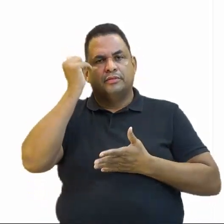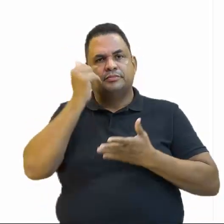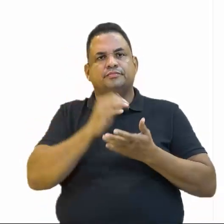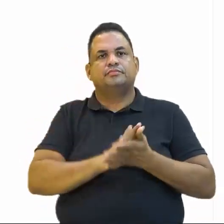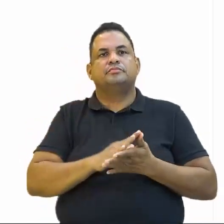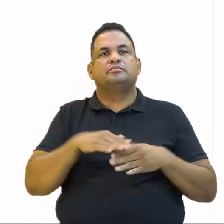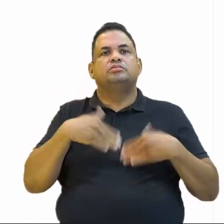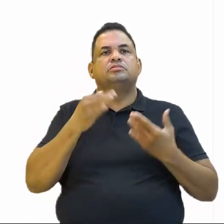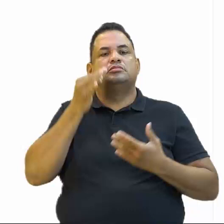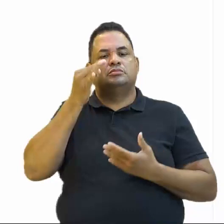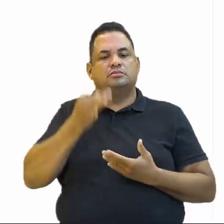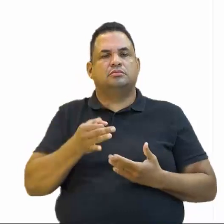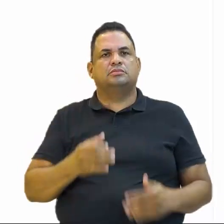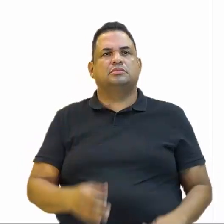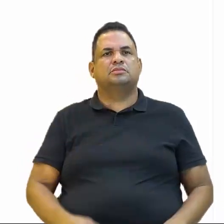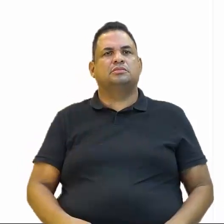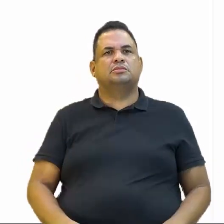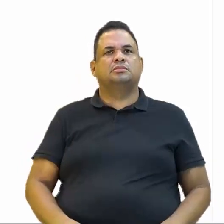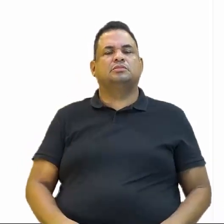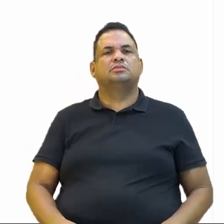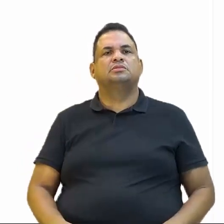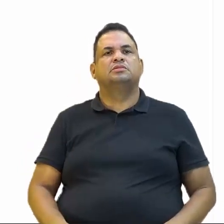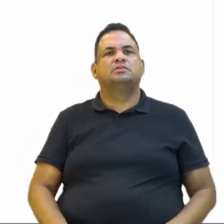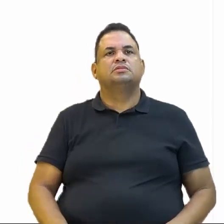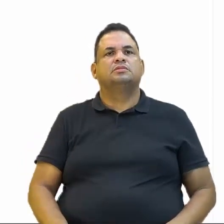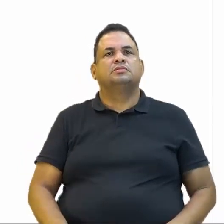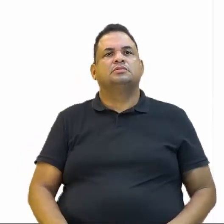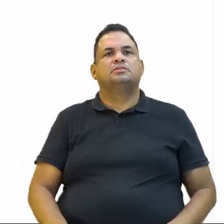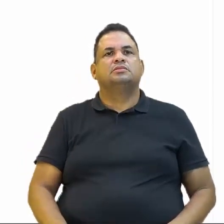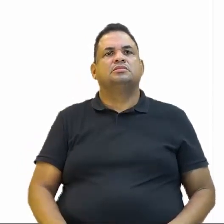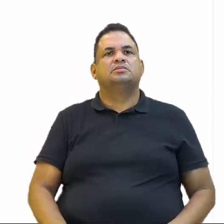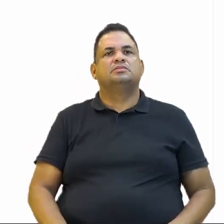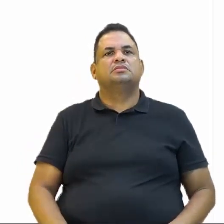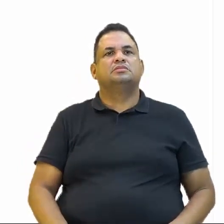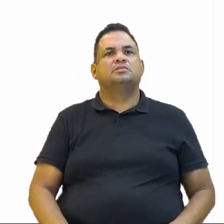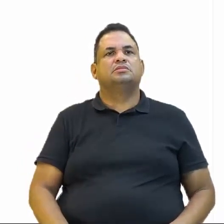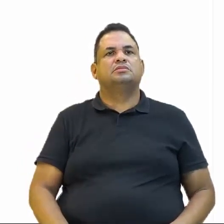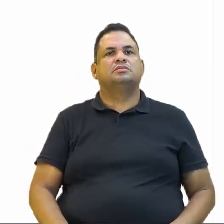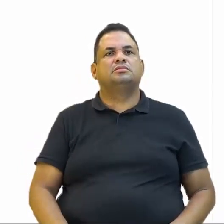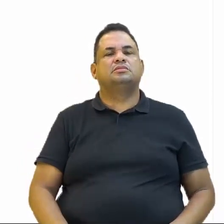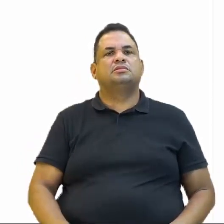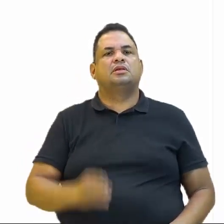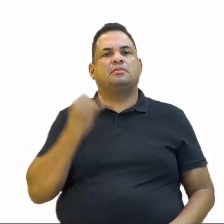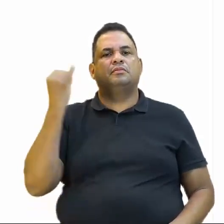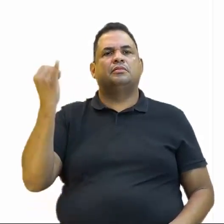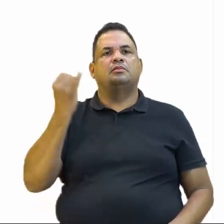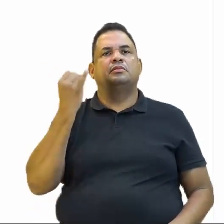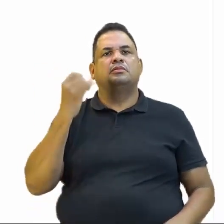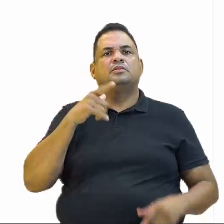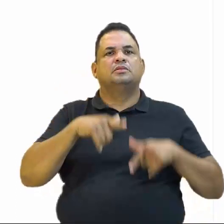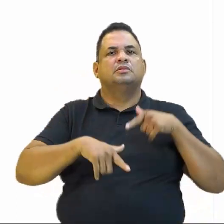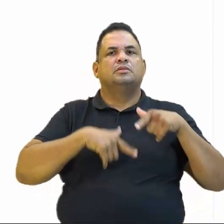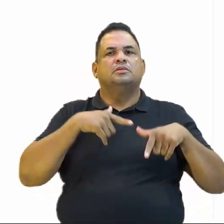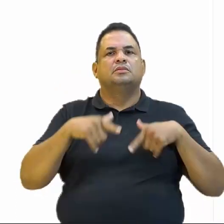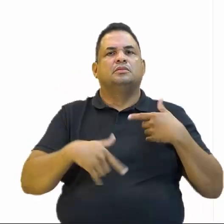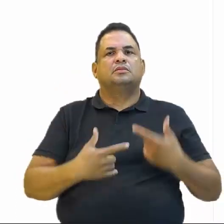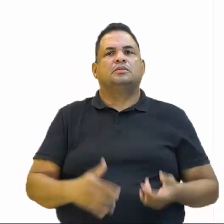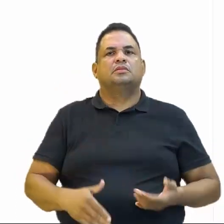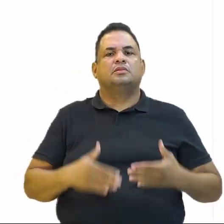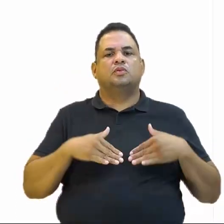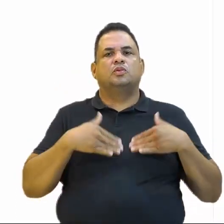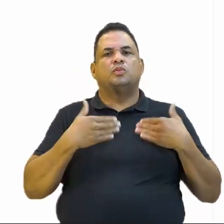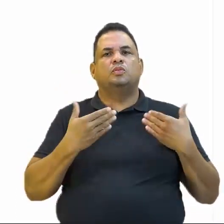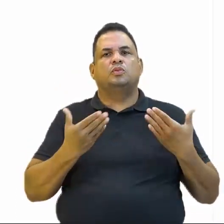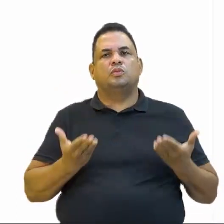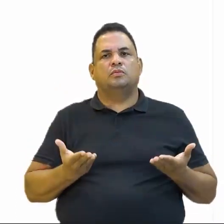correto? Vamos lá. Nomenclatura é algo muito importante para a gente trabalhar. Quando ele